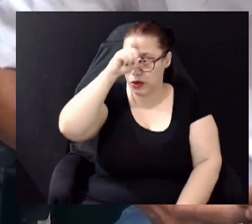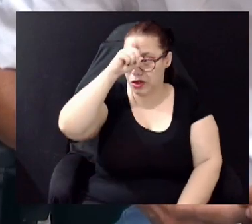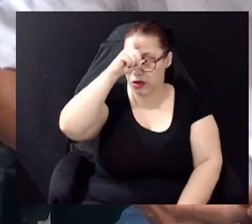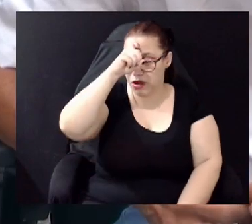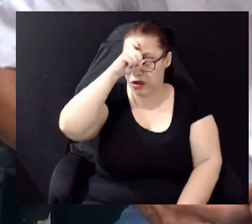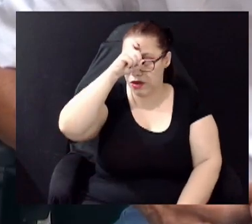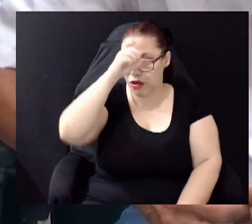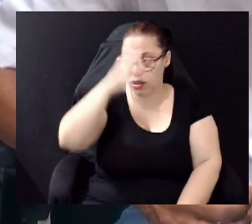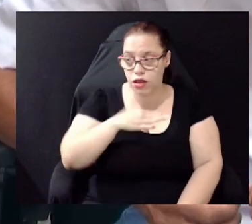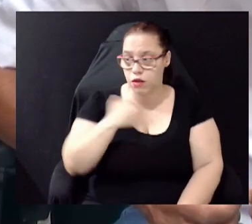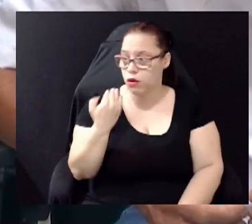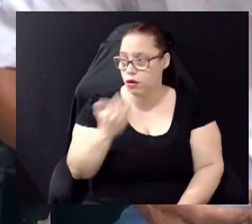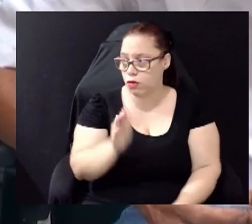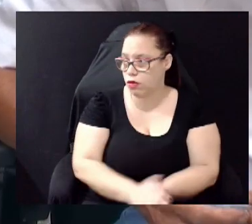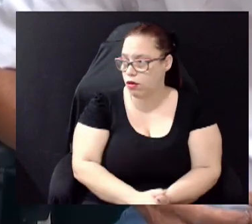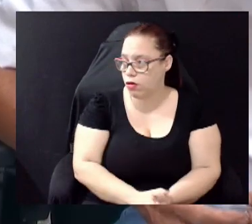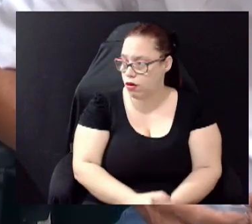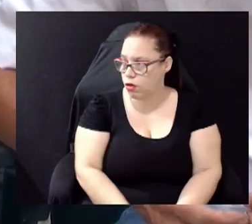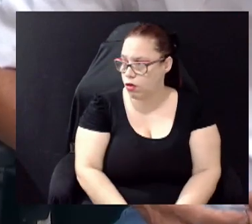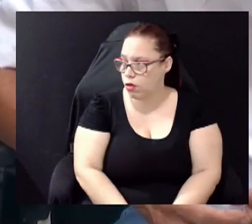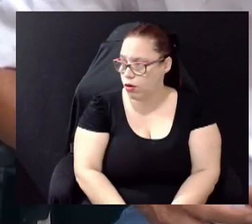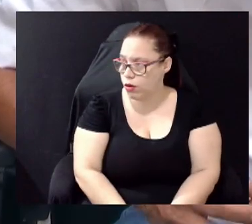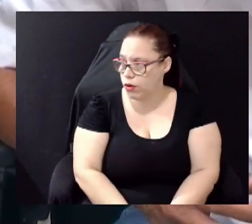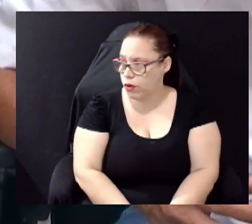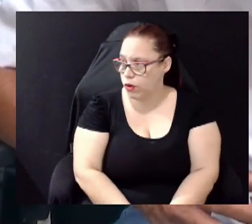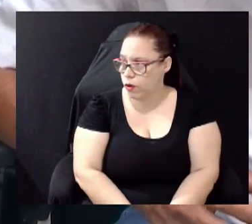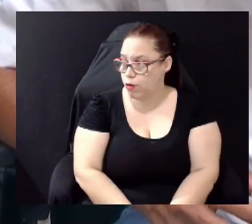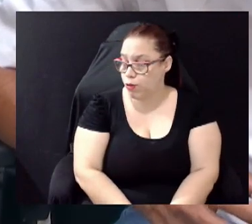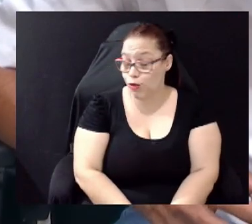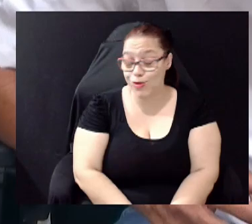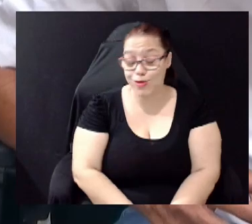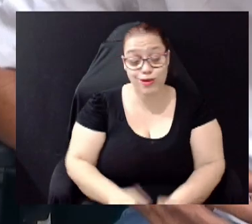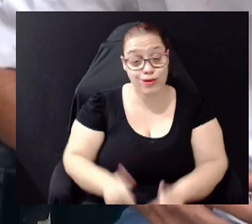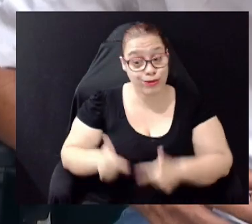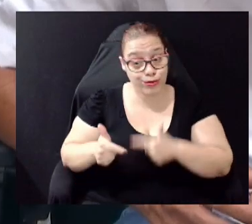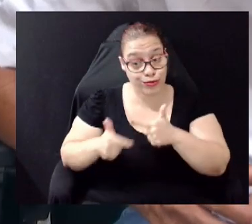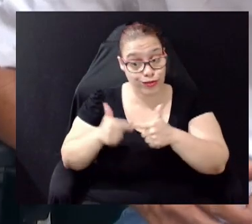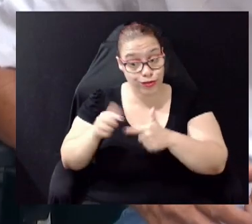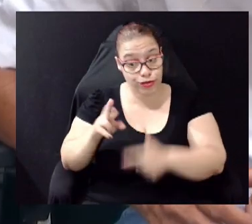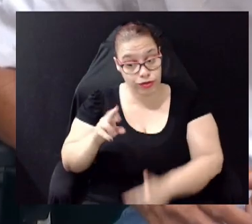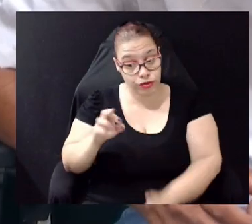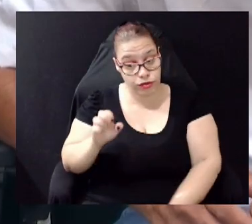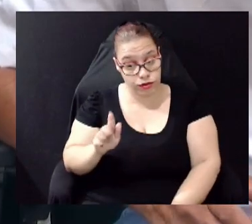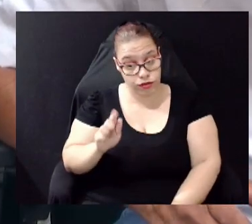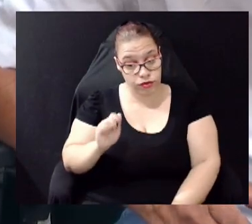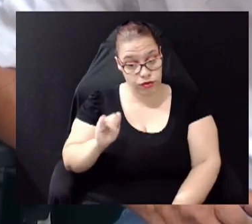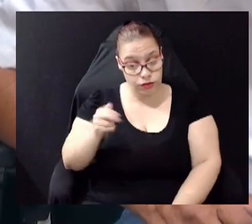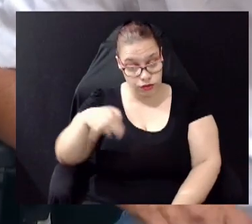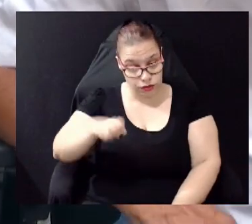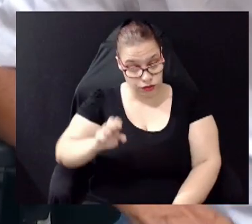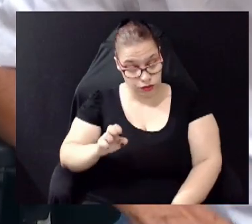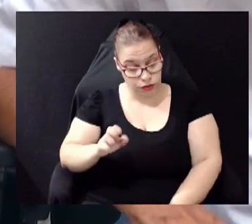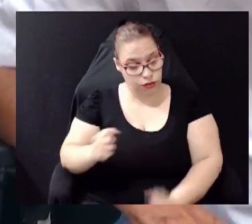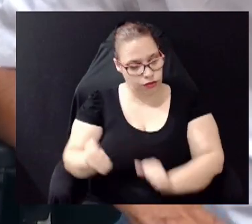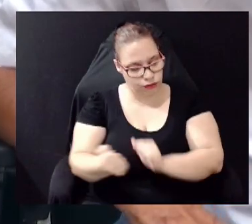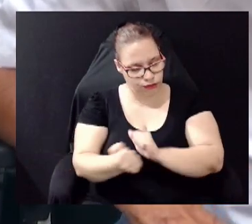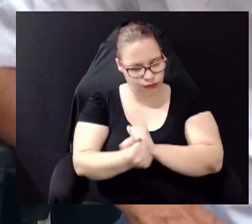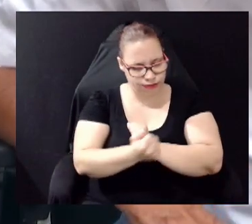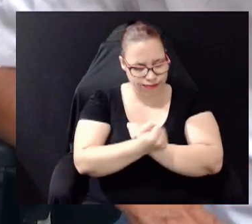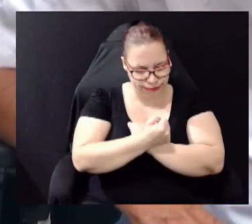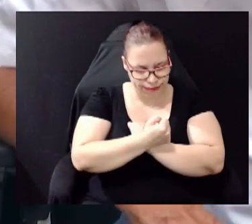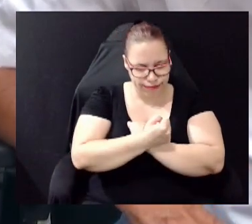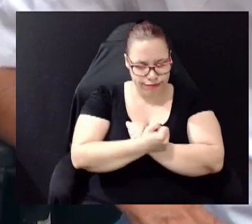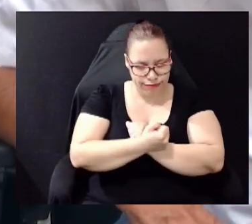morreu. Então, esse é um trabalho, como a Regiane falou, a gente está abraçando essa causa. A gente